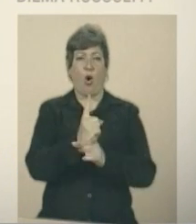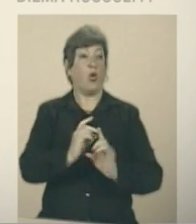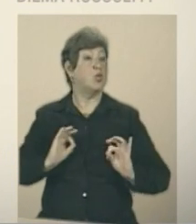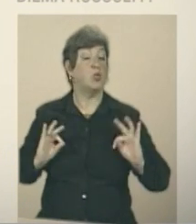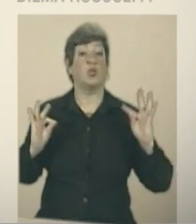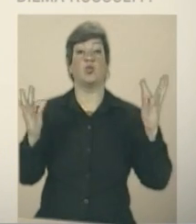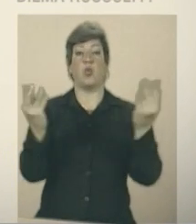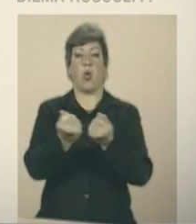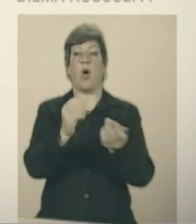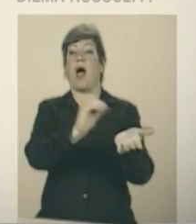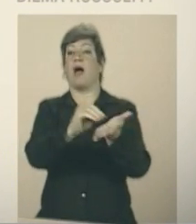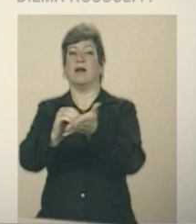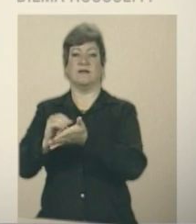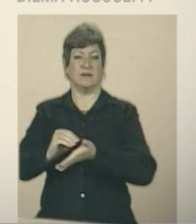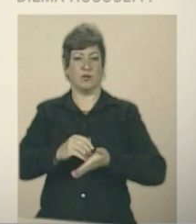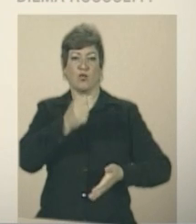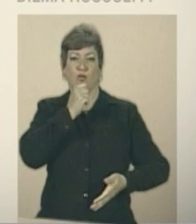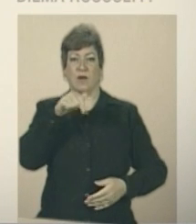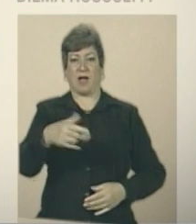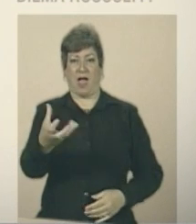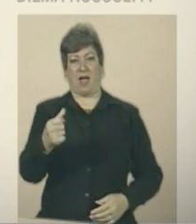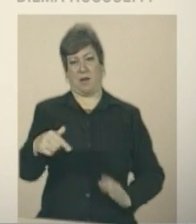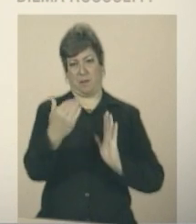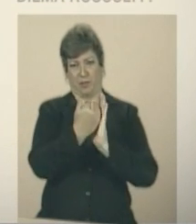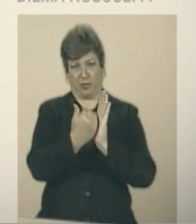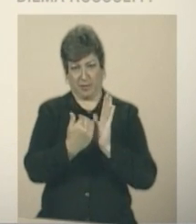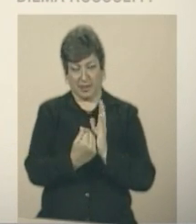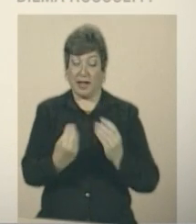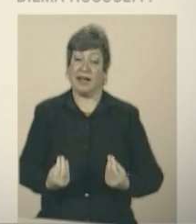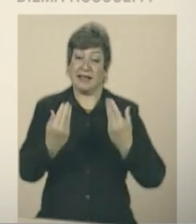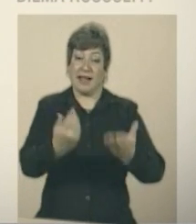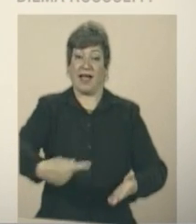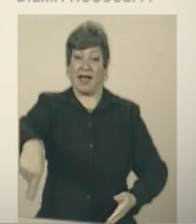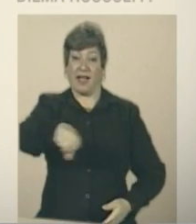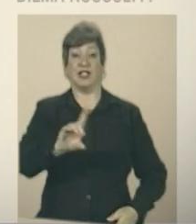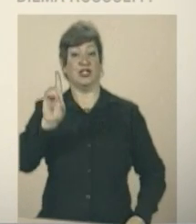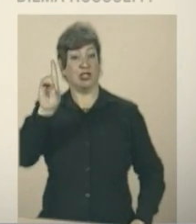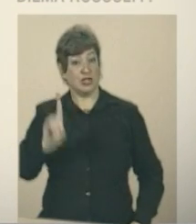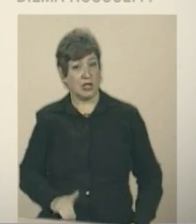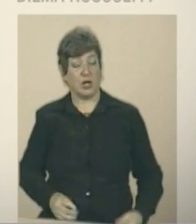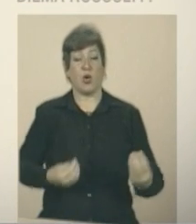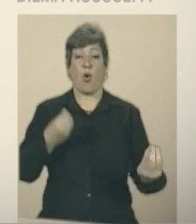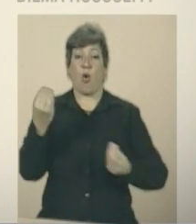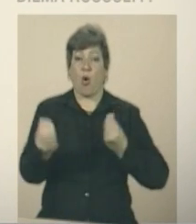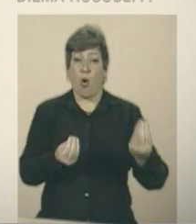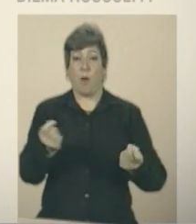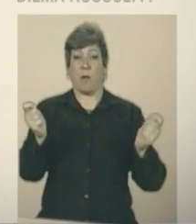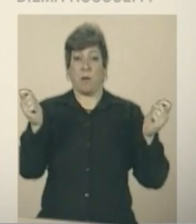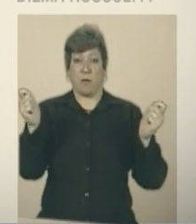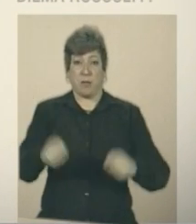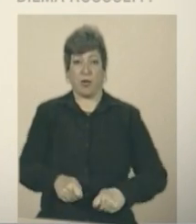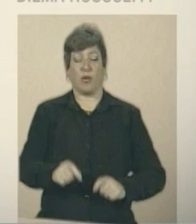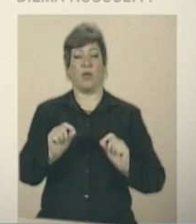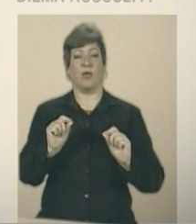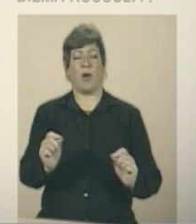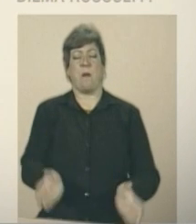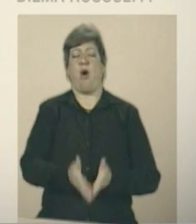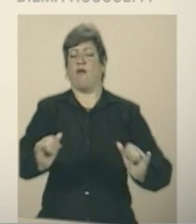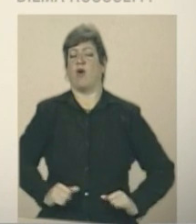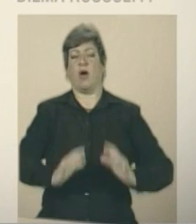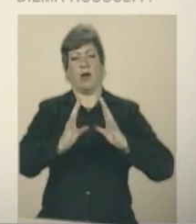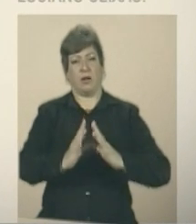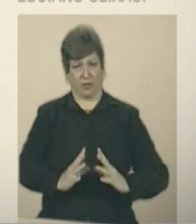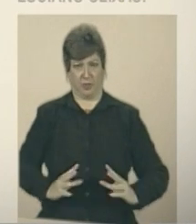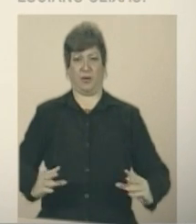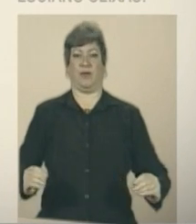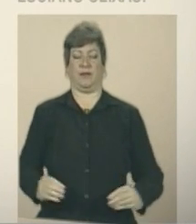todos que ainda não estão no Bolsa Família e dar a eles o direito e as condições para que deixem de ser extremamente